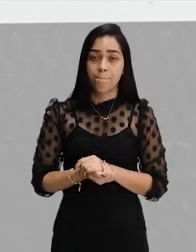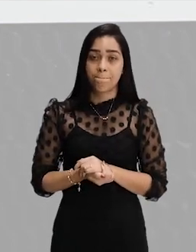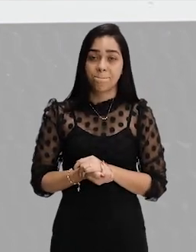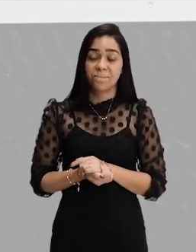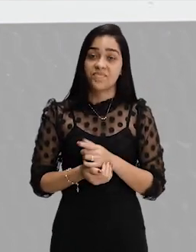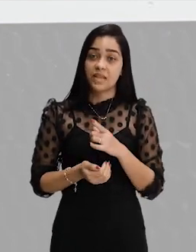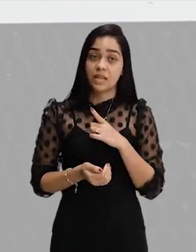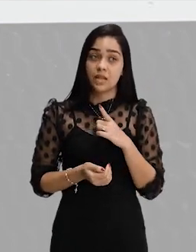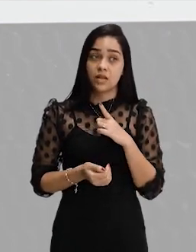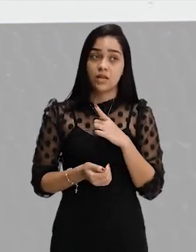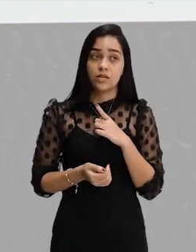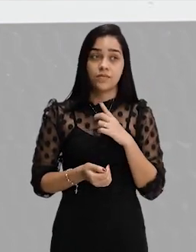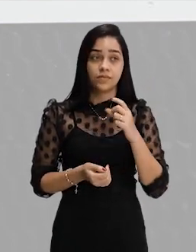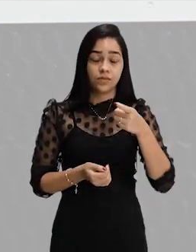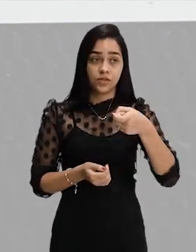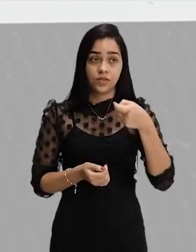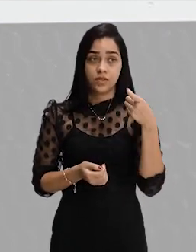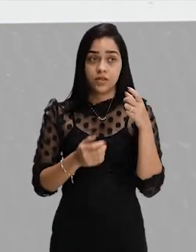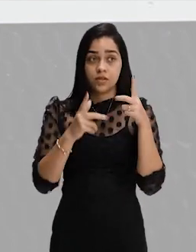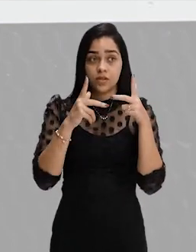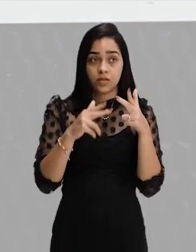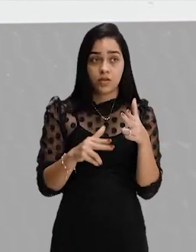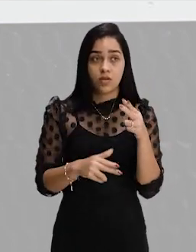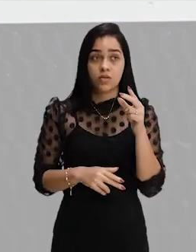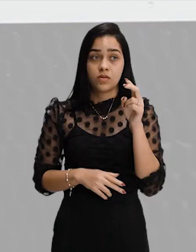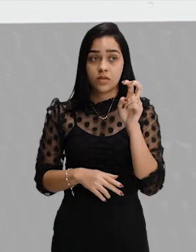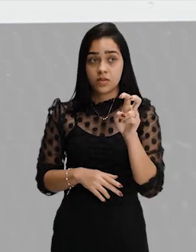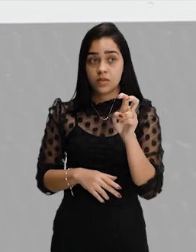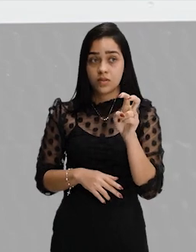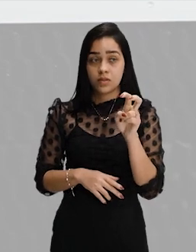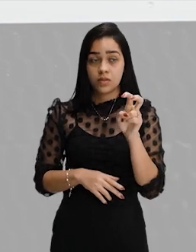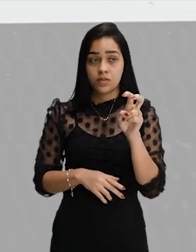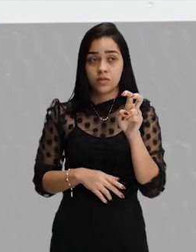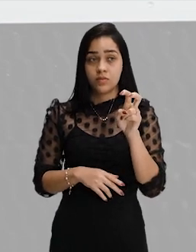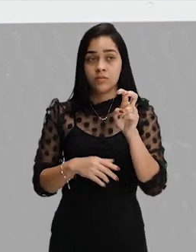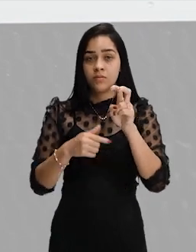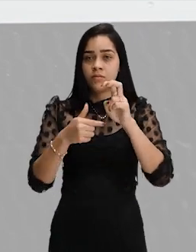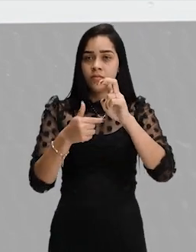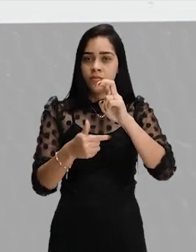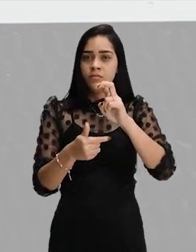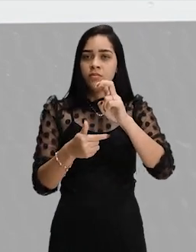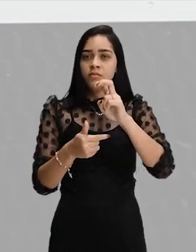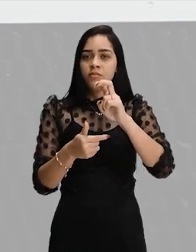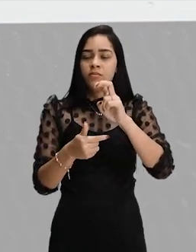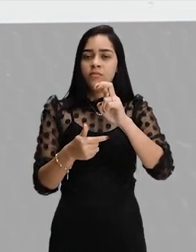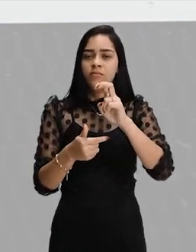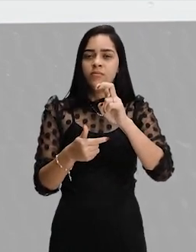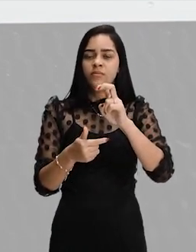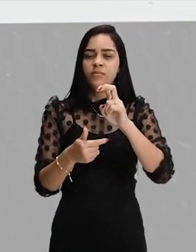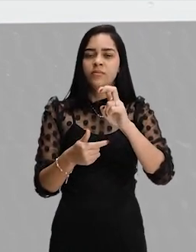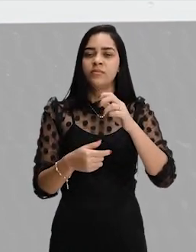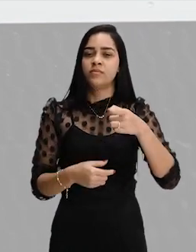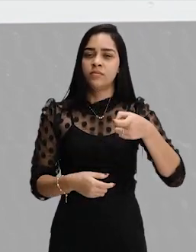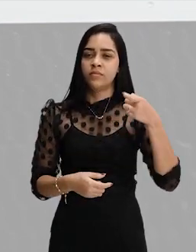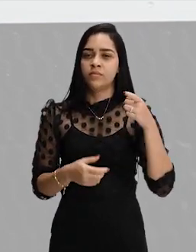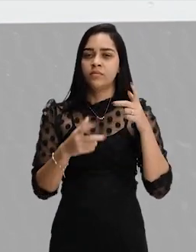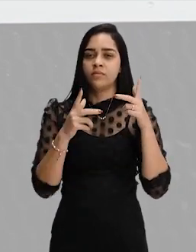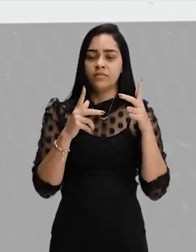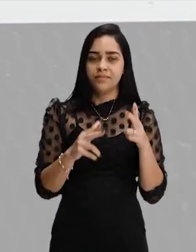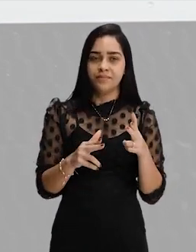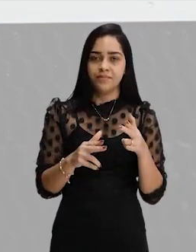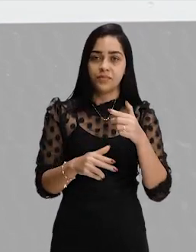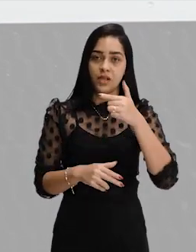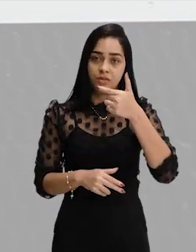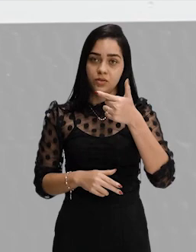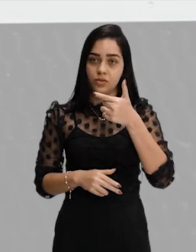Eu vou ter igual x igual a 5 sobre 2. Ou seja, x vai ser igual